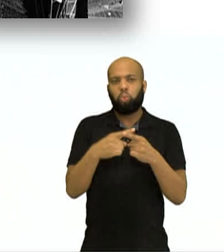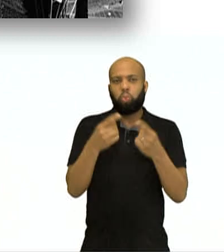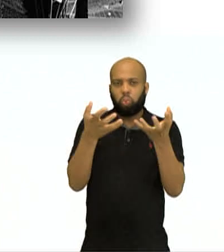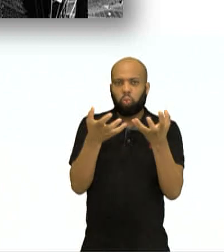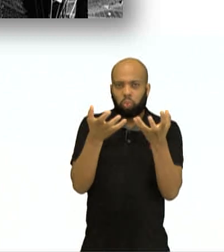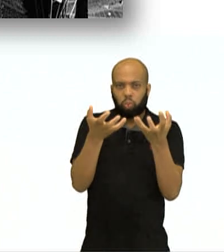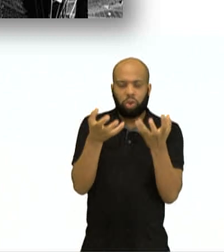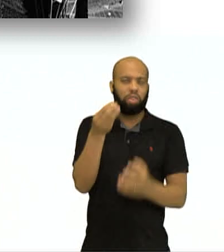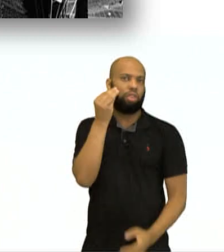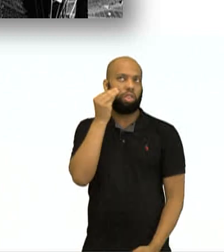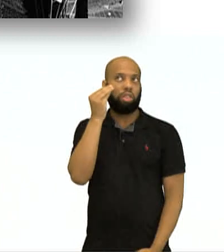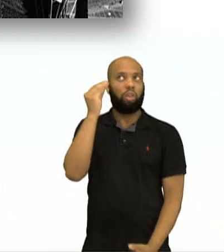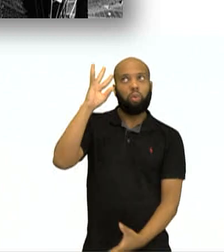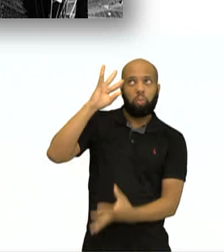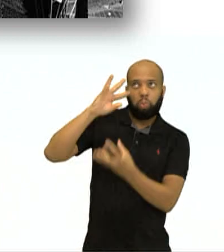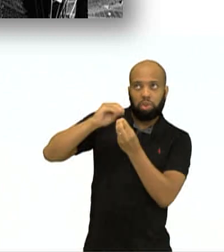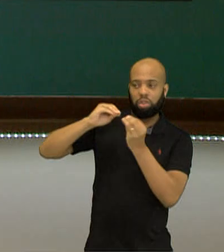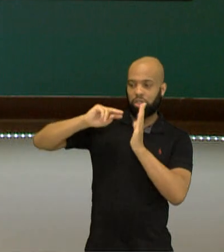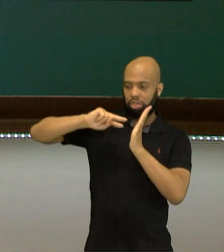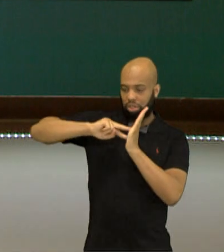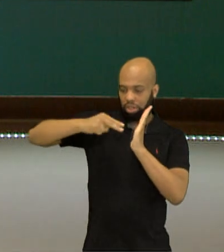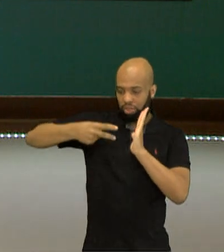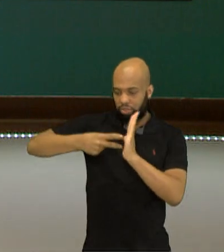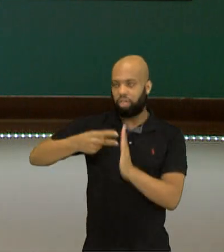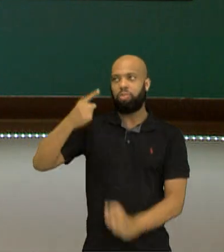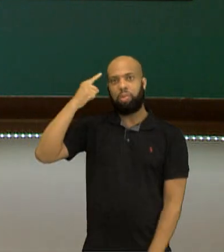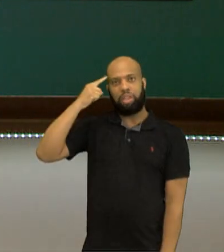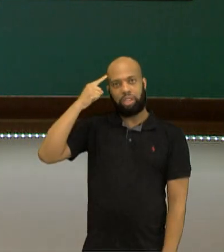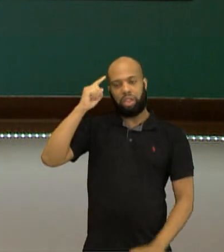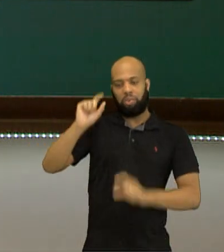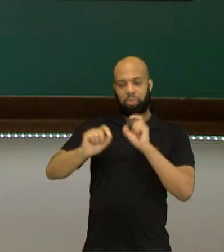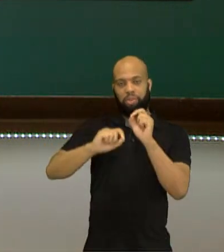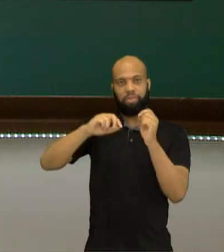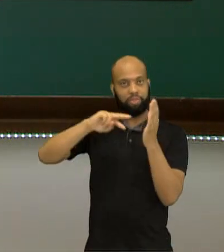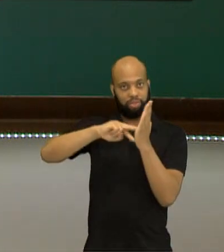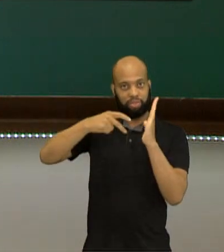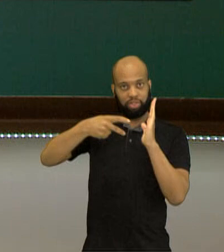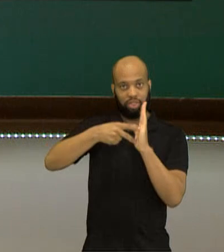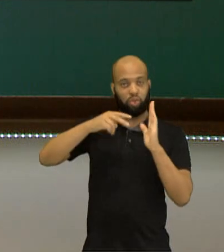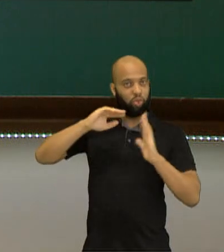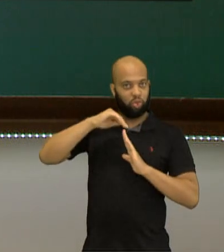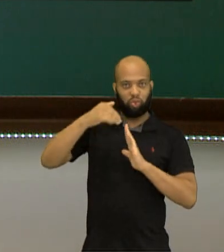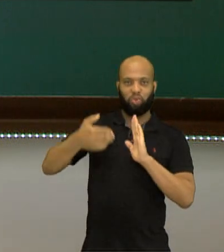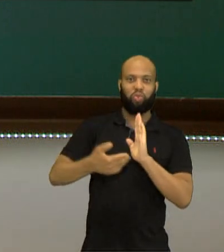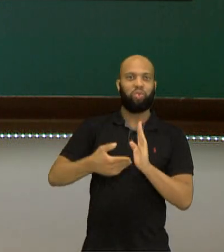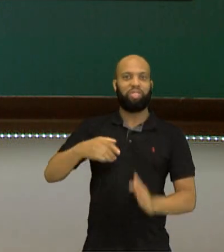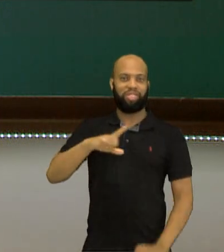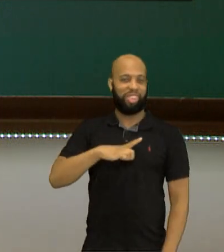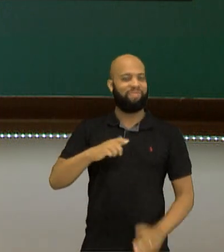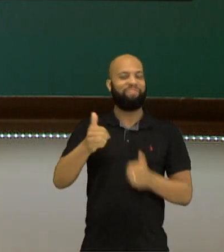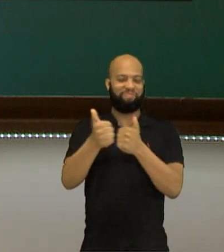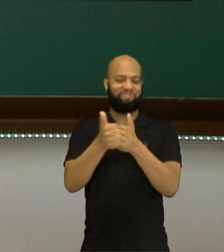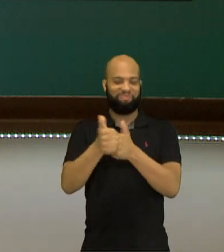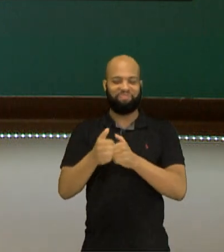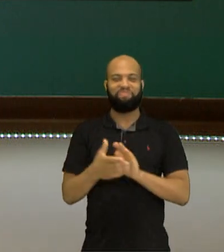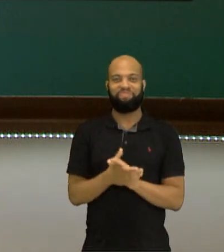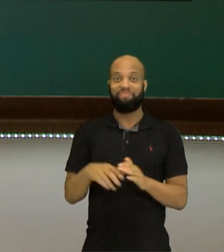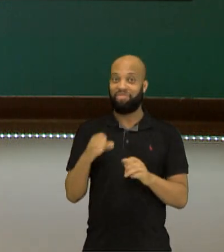buscando as significações, pensar nas significações do todo à sua volta.